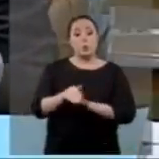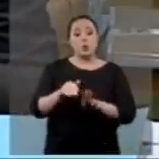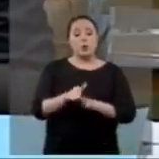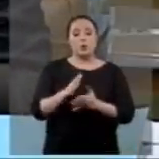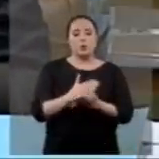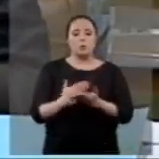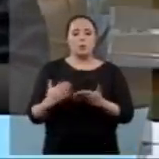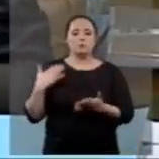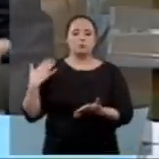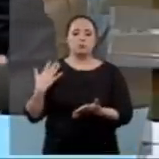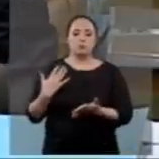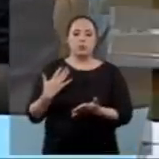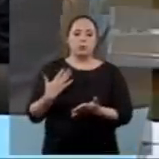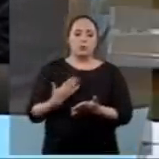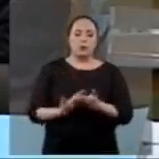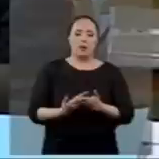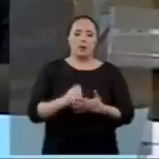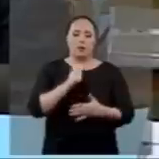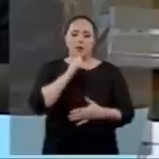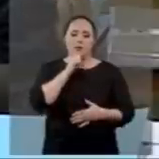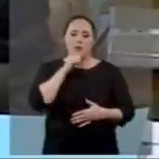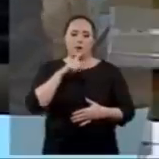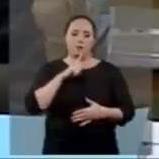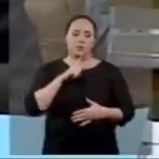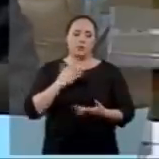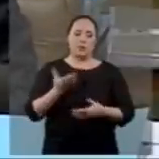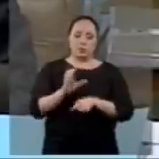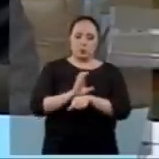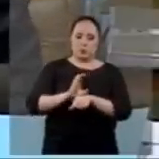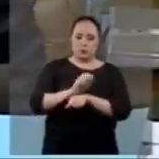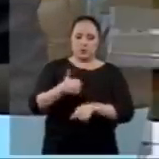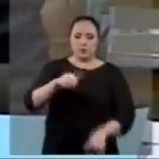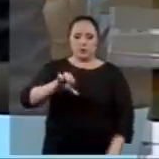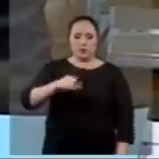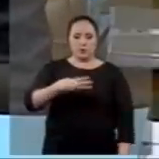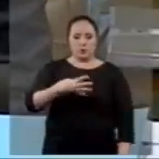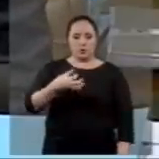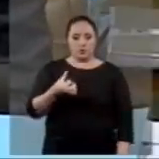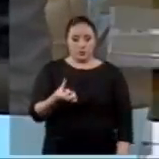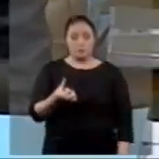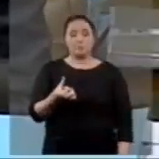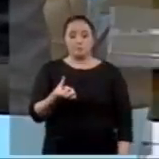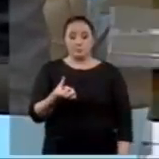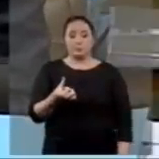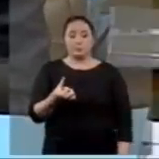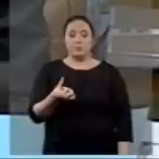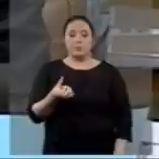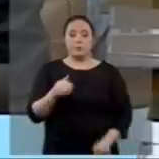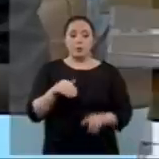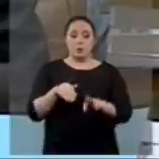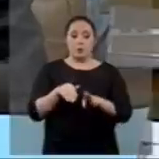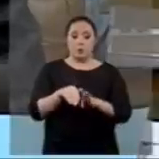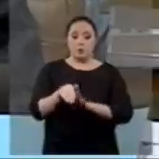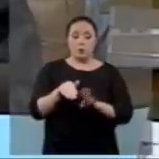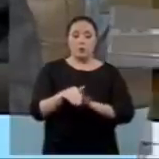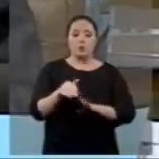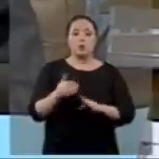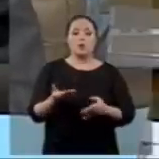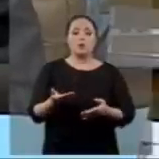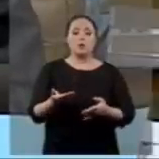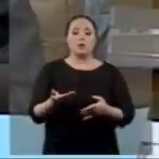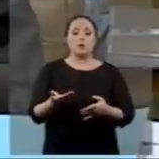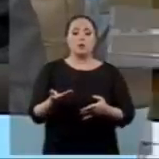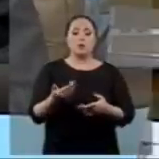época em que ainda vigorava a Constituição de 1946, uma orientação consubstanciada em